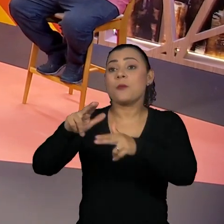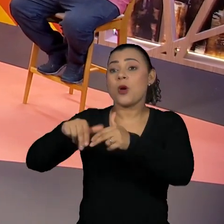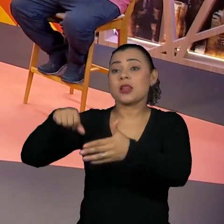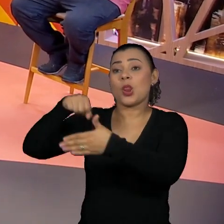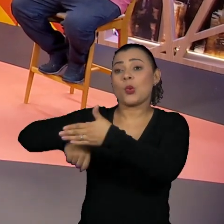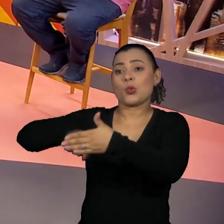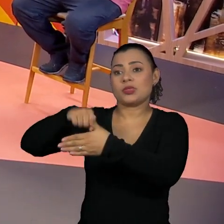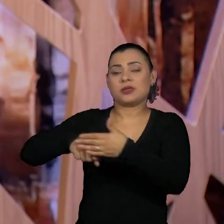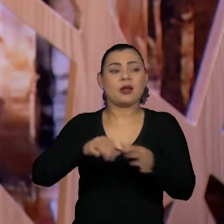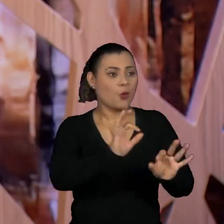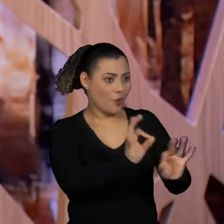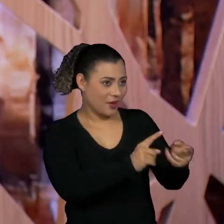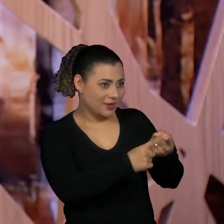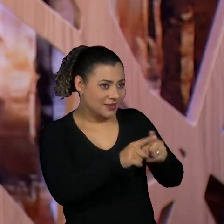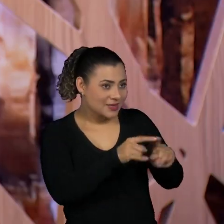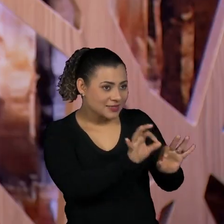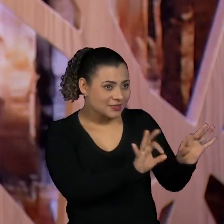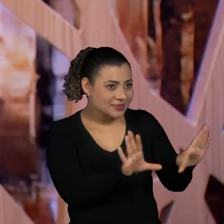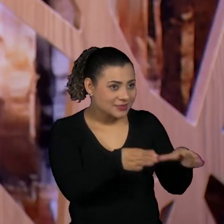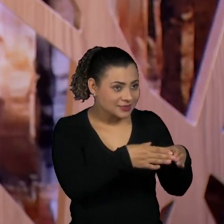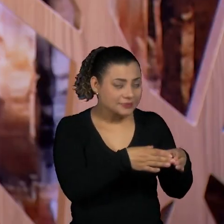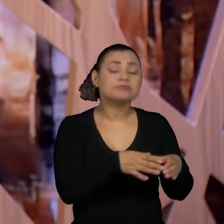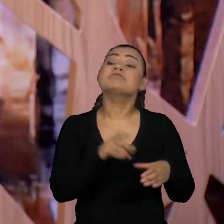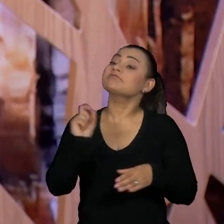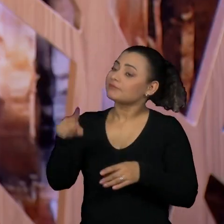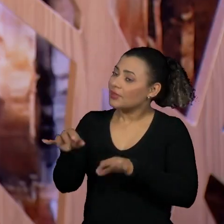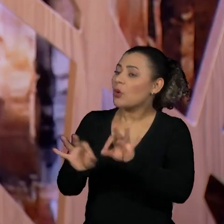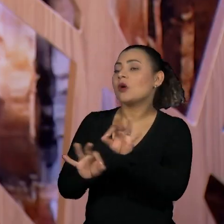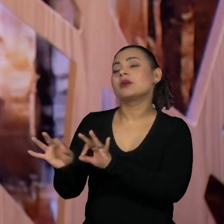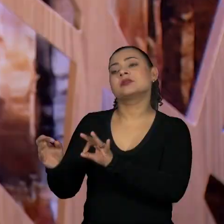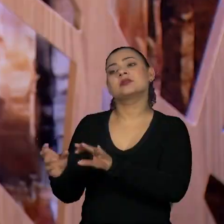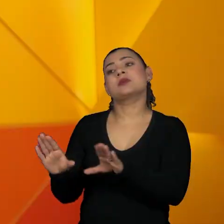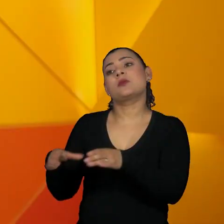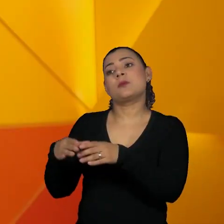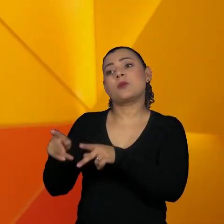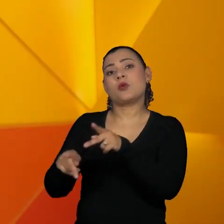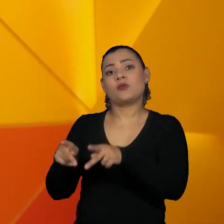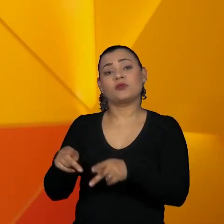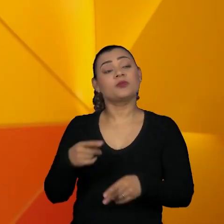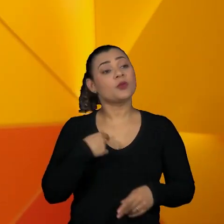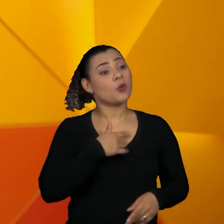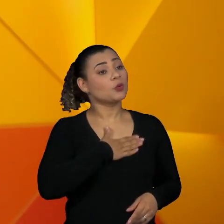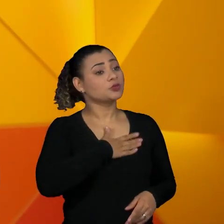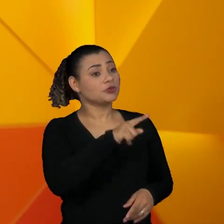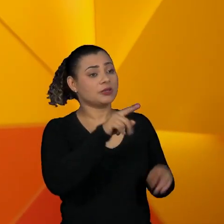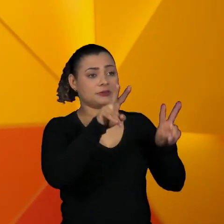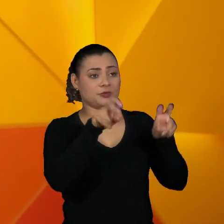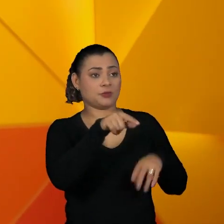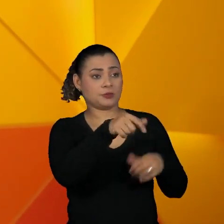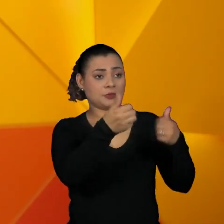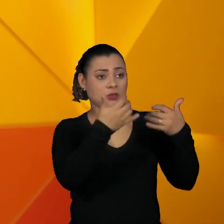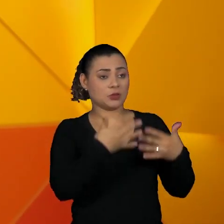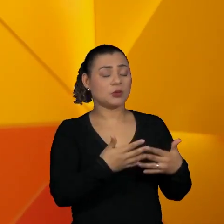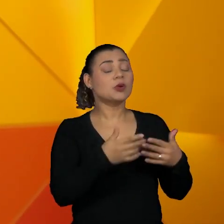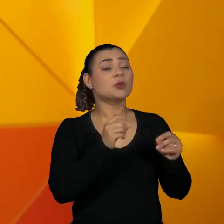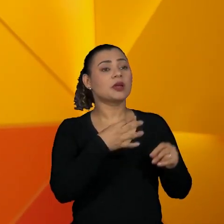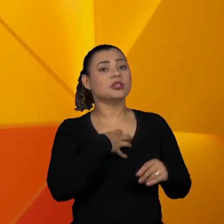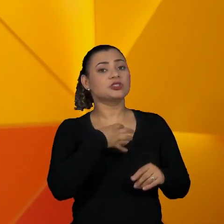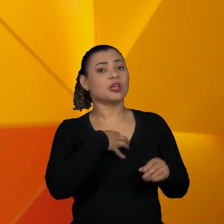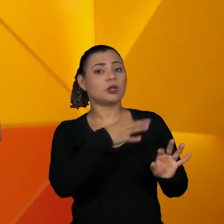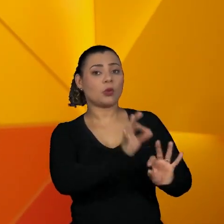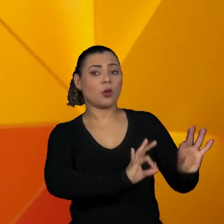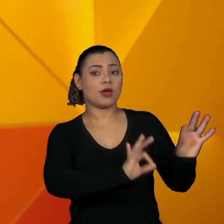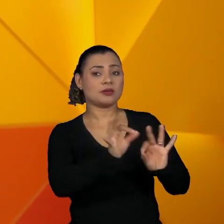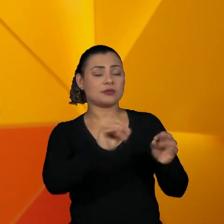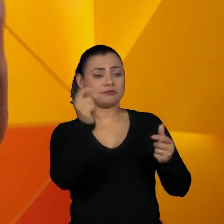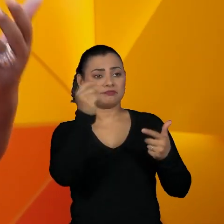popular. organizativas, periféricas, populares, culturais, né? Eu gostei muito que você citou essas formas de